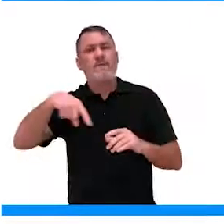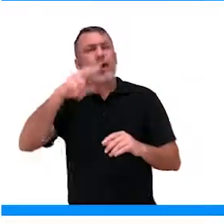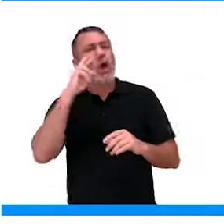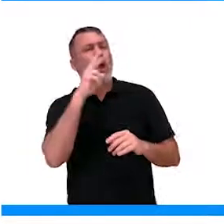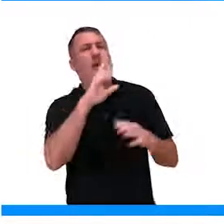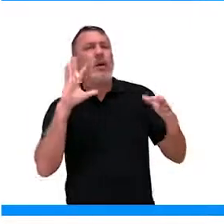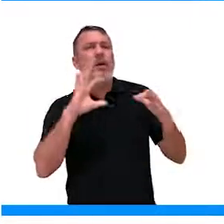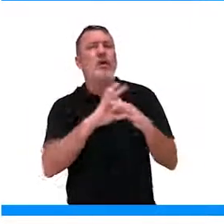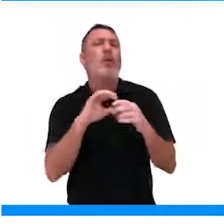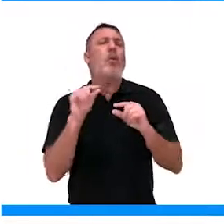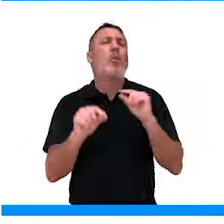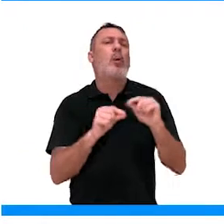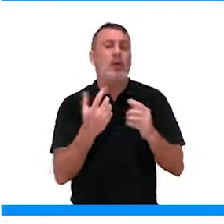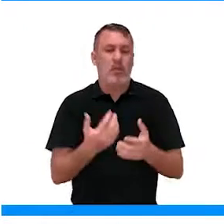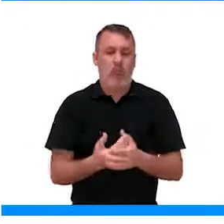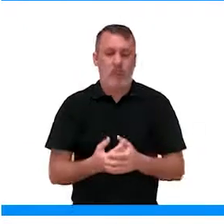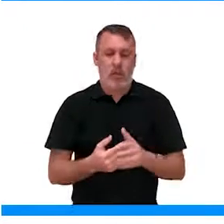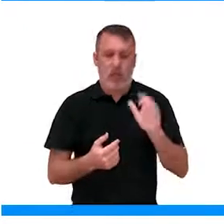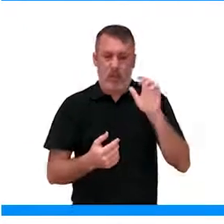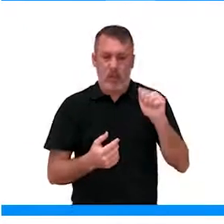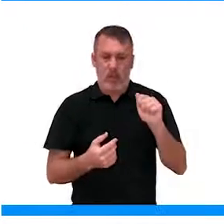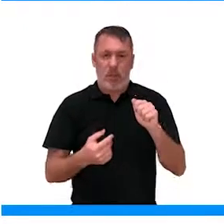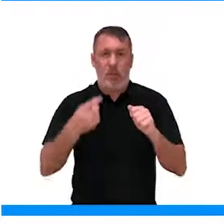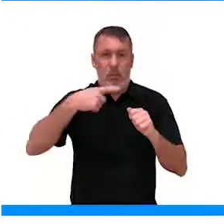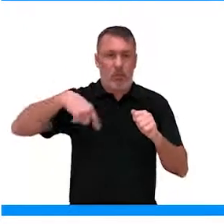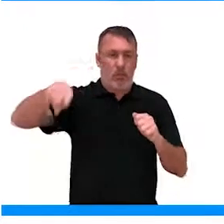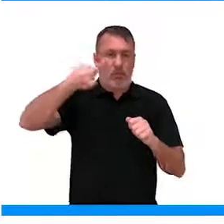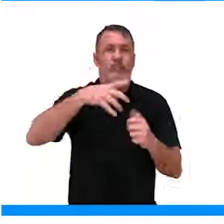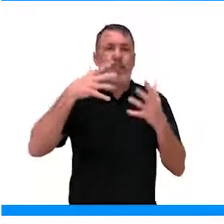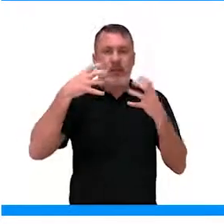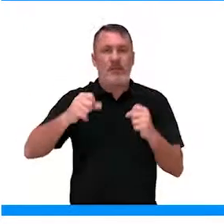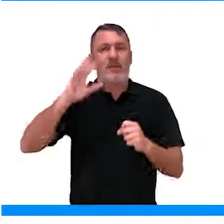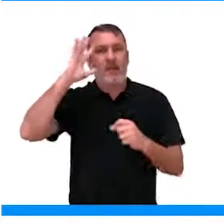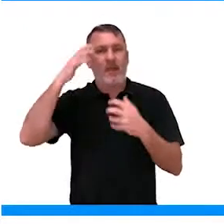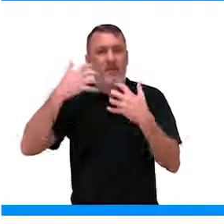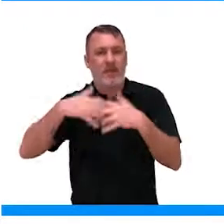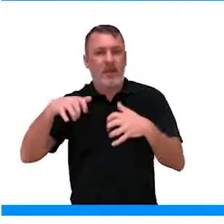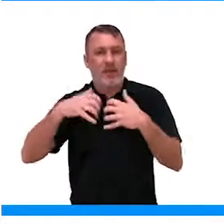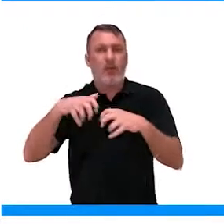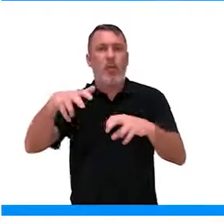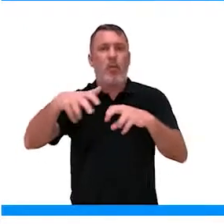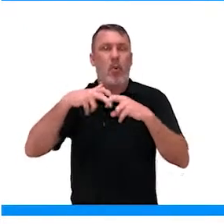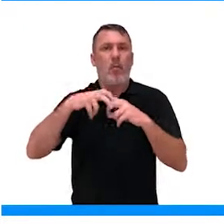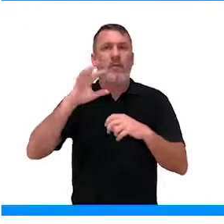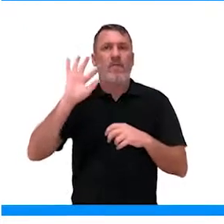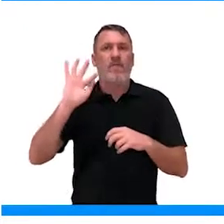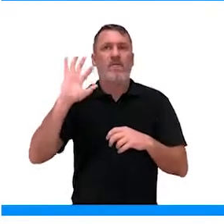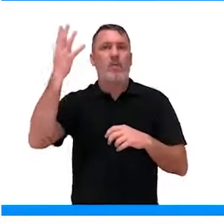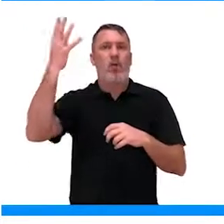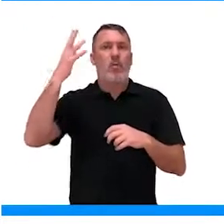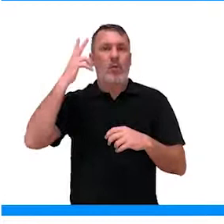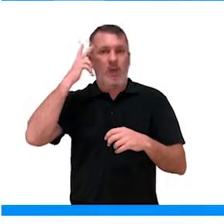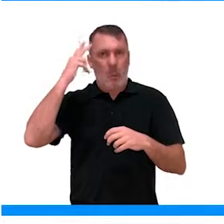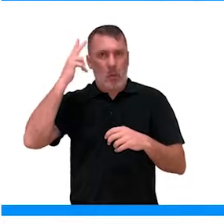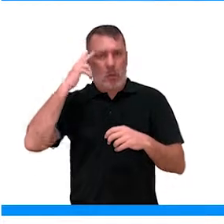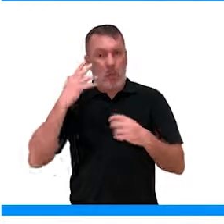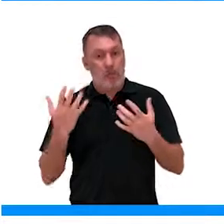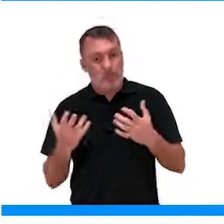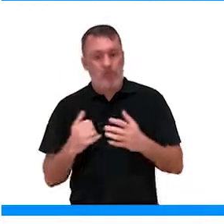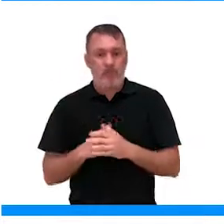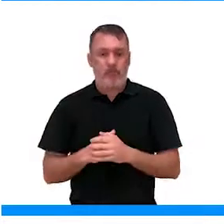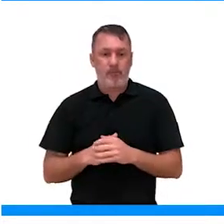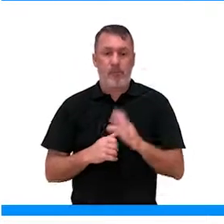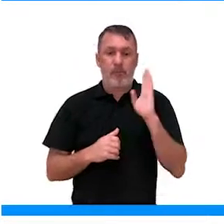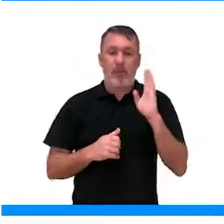mudar o comportamento. A. Assumir uma atitude reflexiva diante dos fenômenos naturais. Será que é só isso?